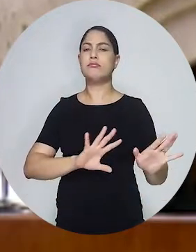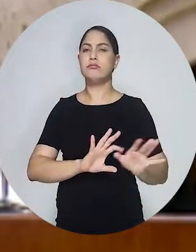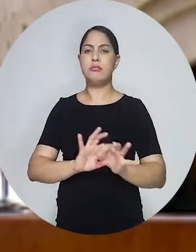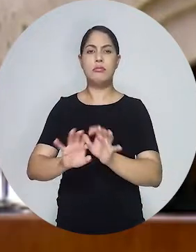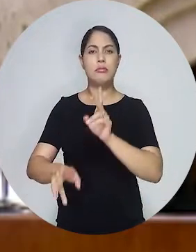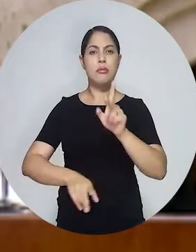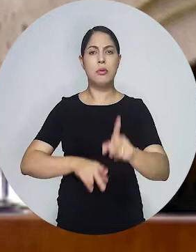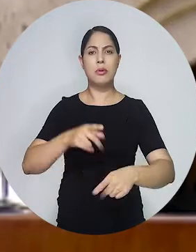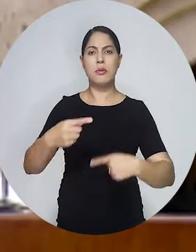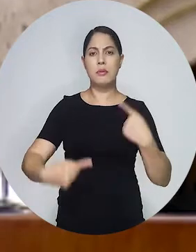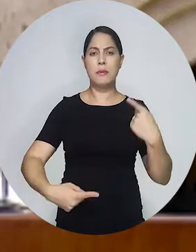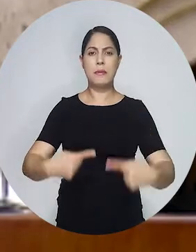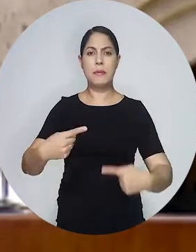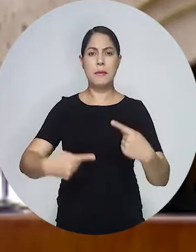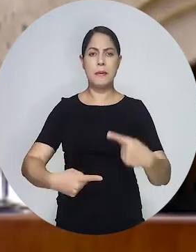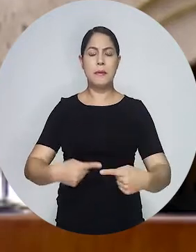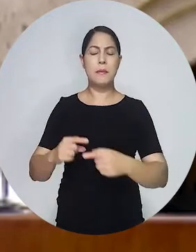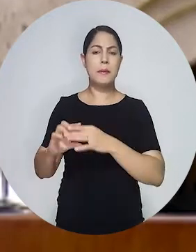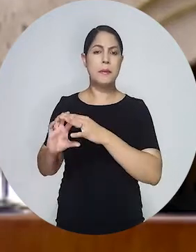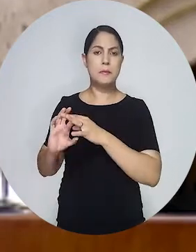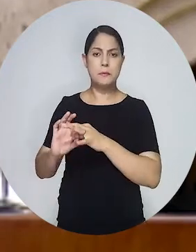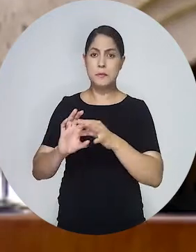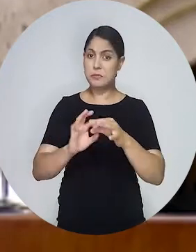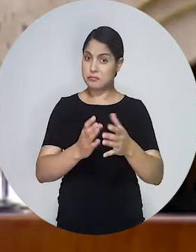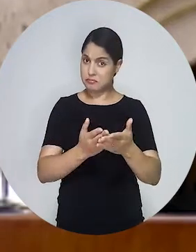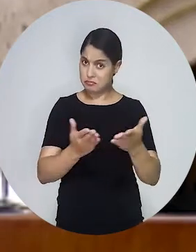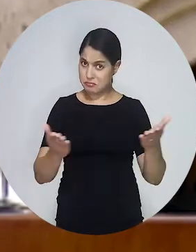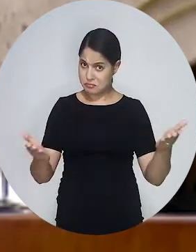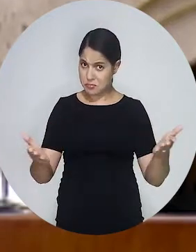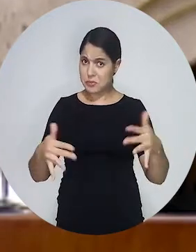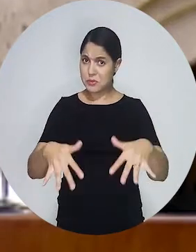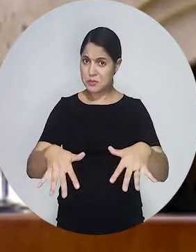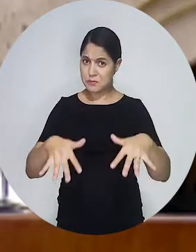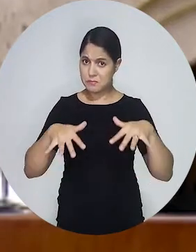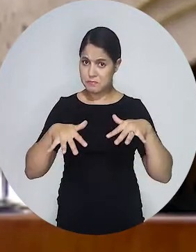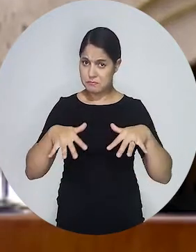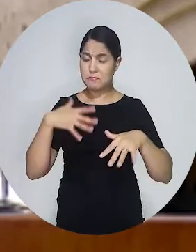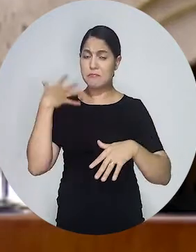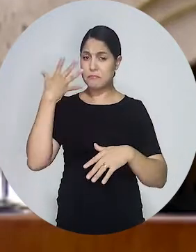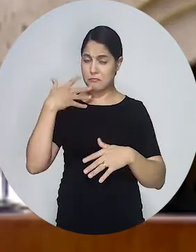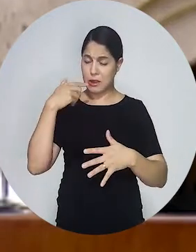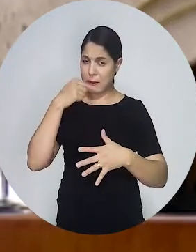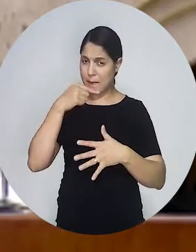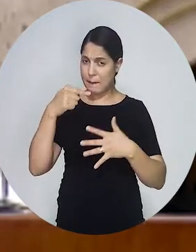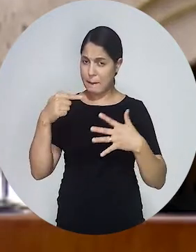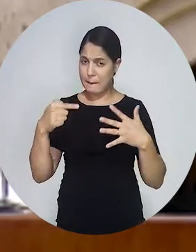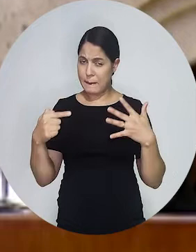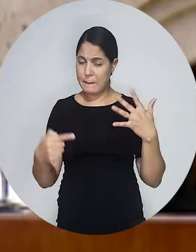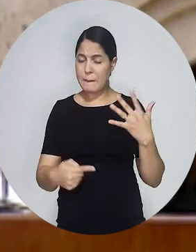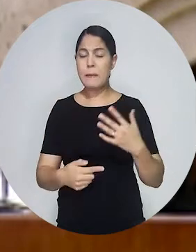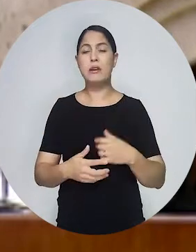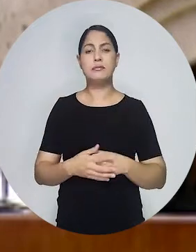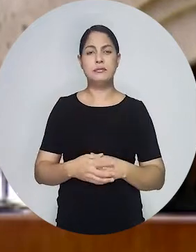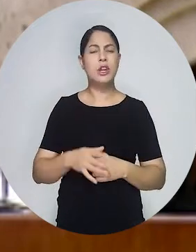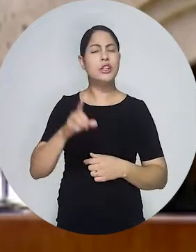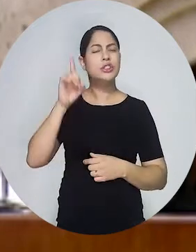diversos debates da vida política do país, em relação aos quais este plenário foi instado a se